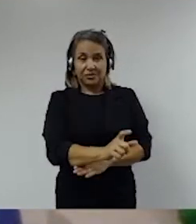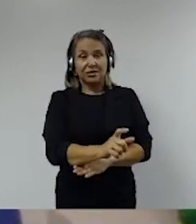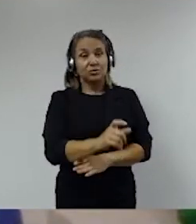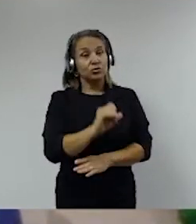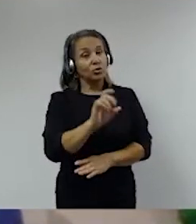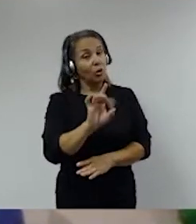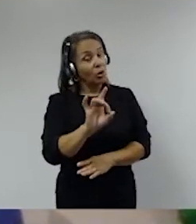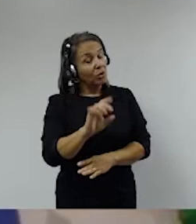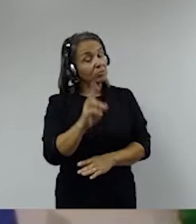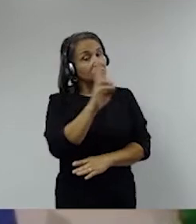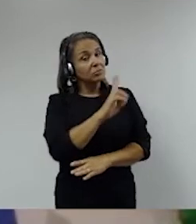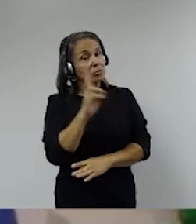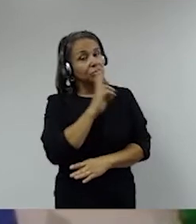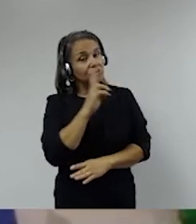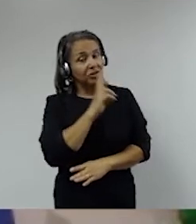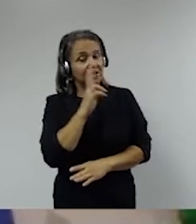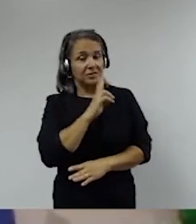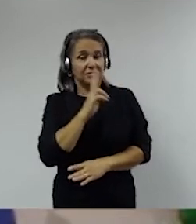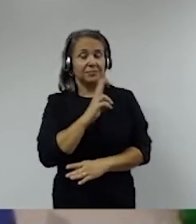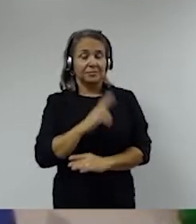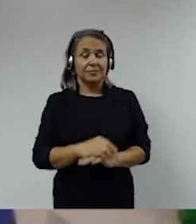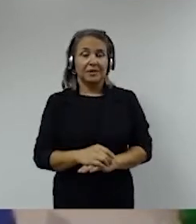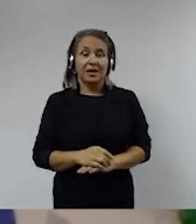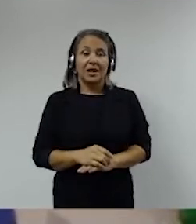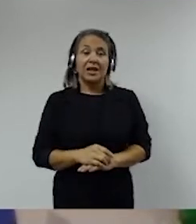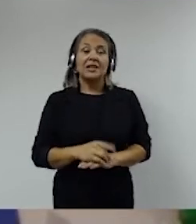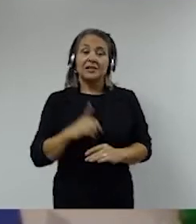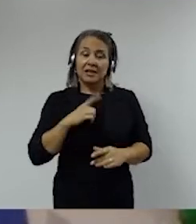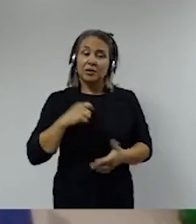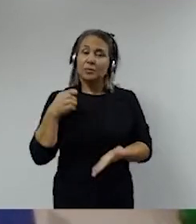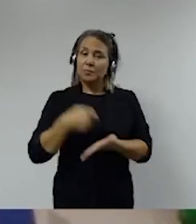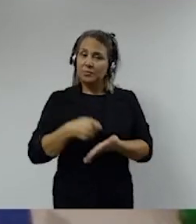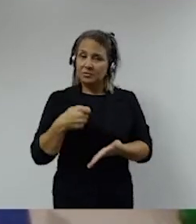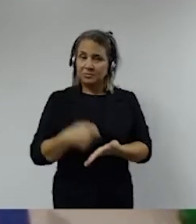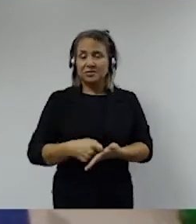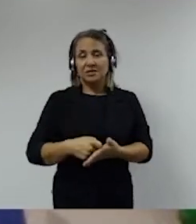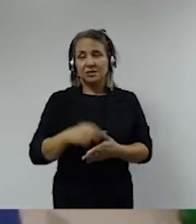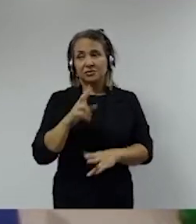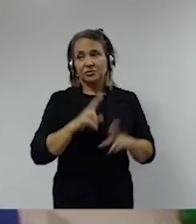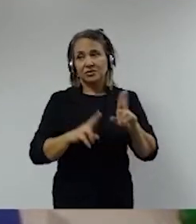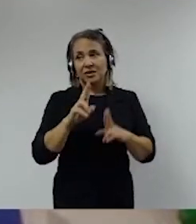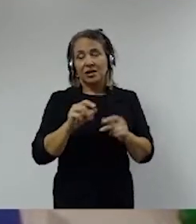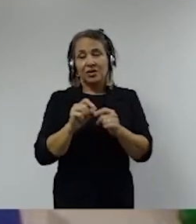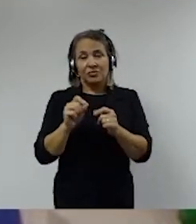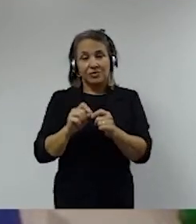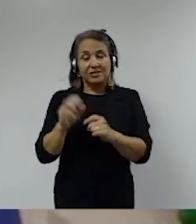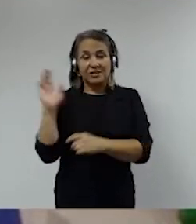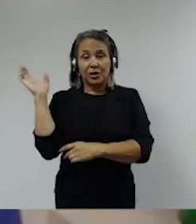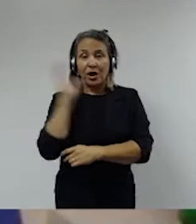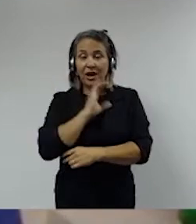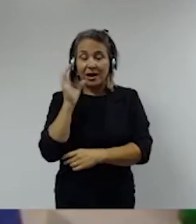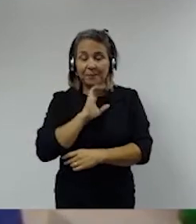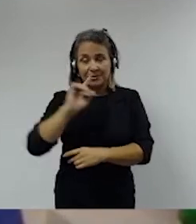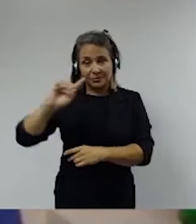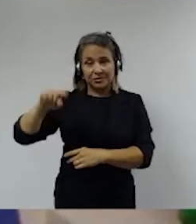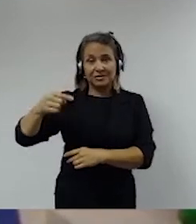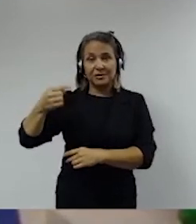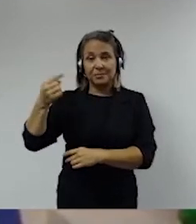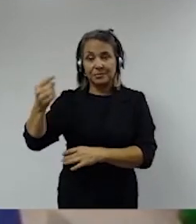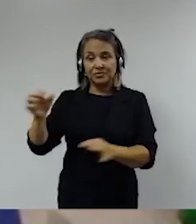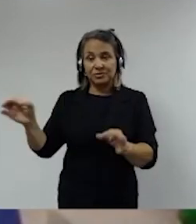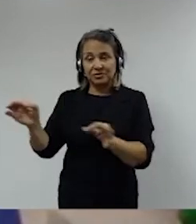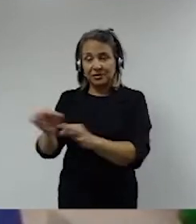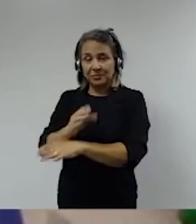emergência, e impossibilidade comprovada de realizá-lo, devendo, nesse caso, fazê-lo imediatamente depois de